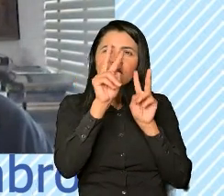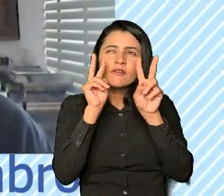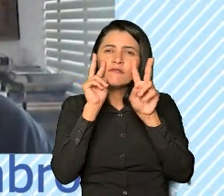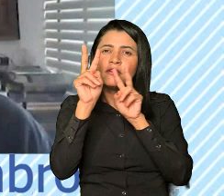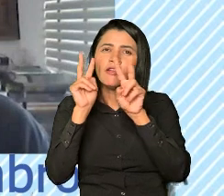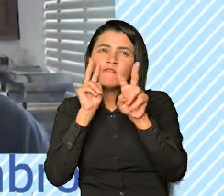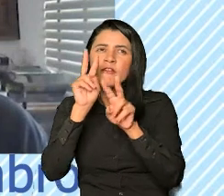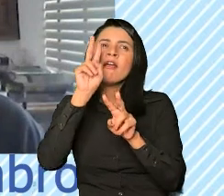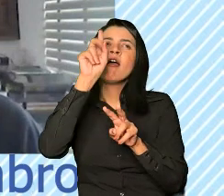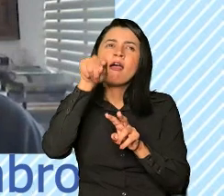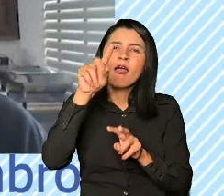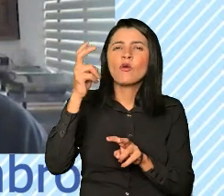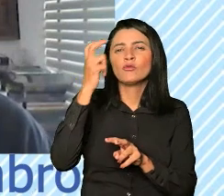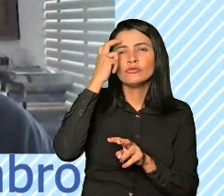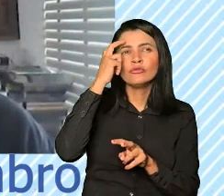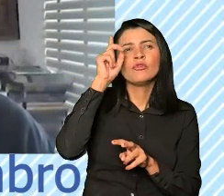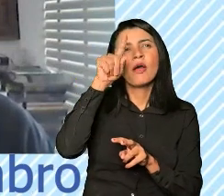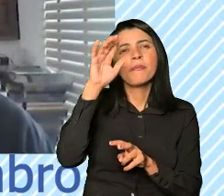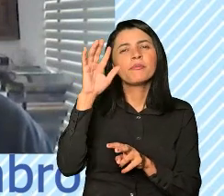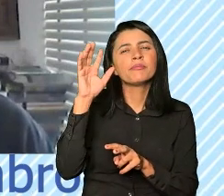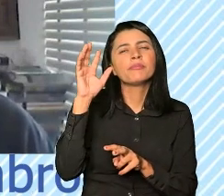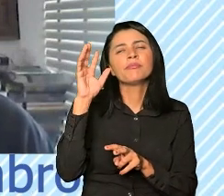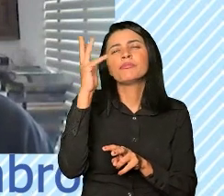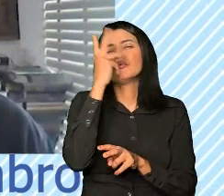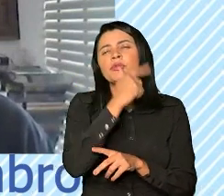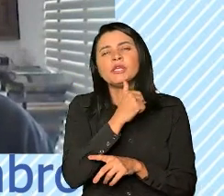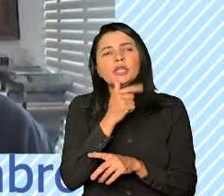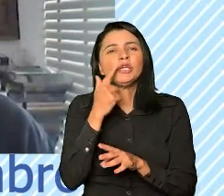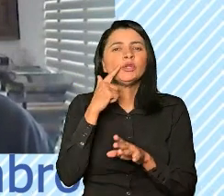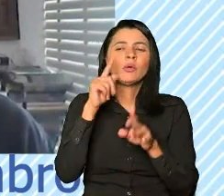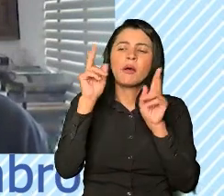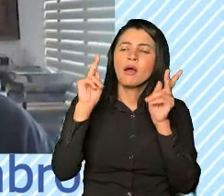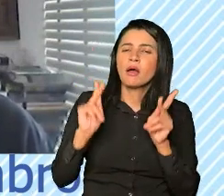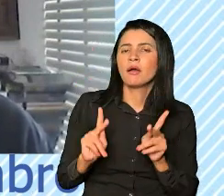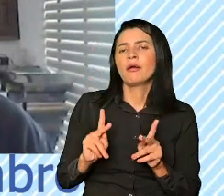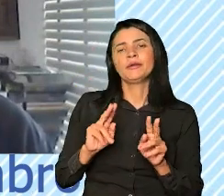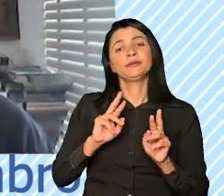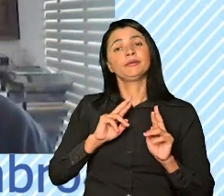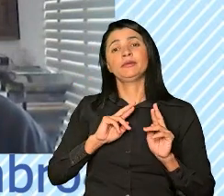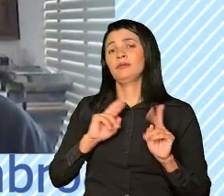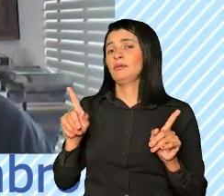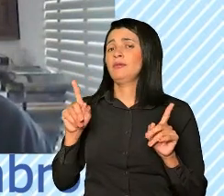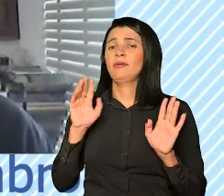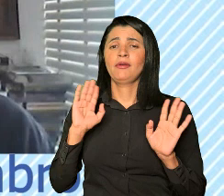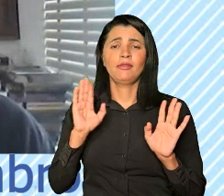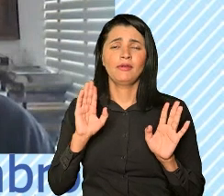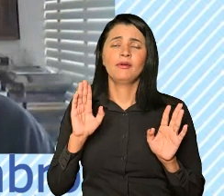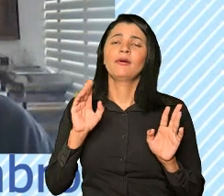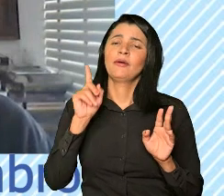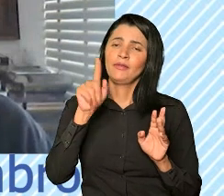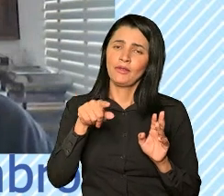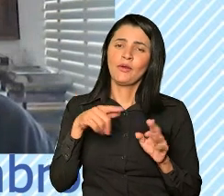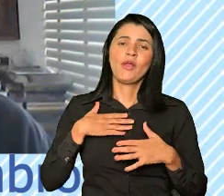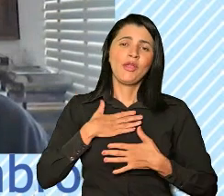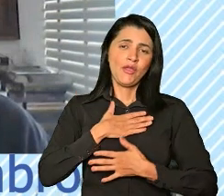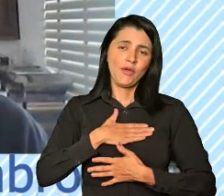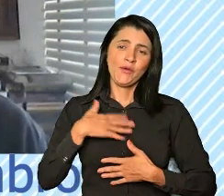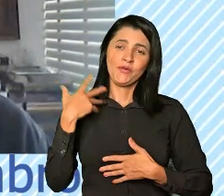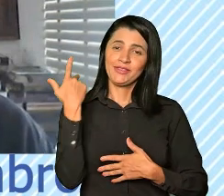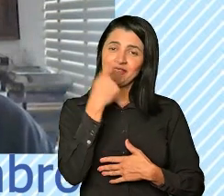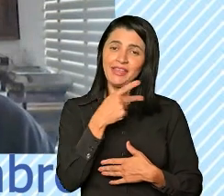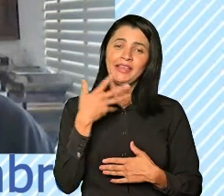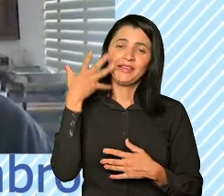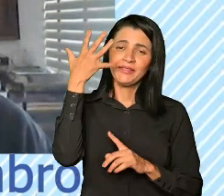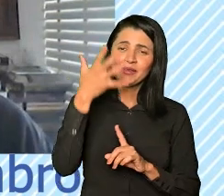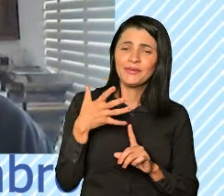é cultura, é bonito, é algo pacífico, e não é pacífico. Então, eu gostei bastante da sua